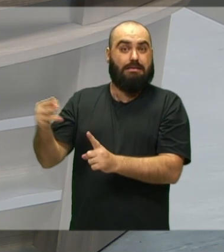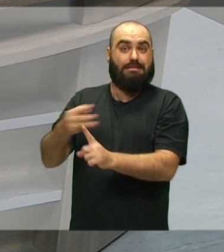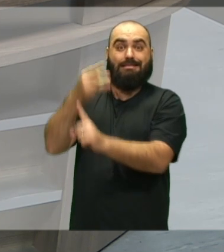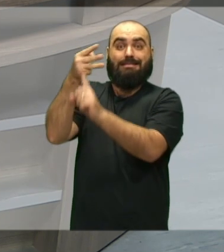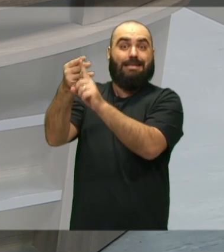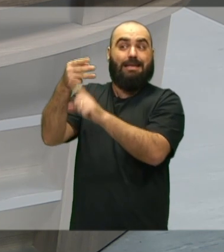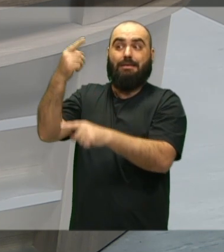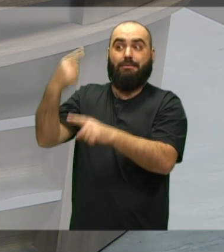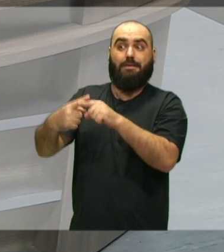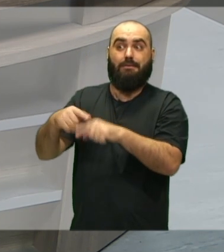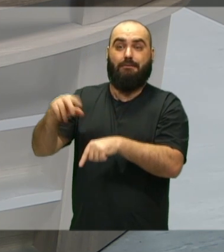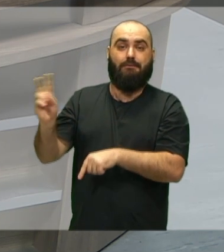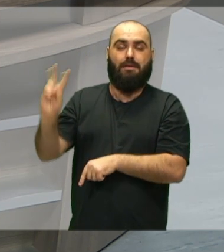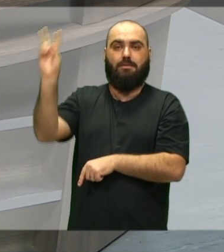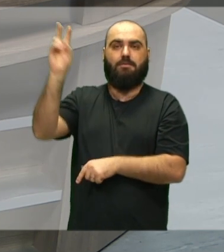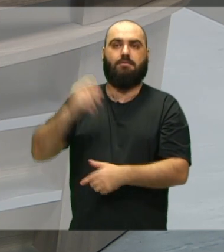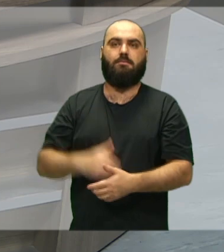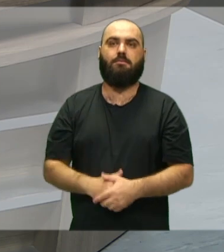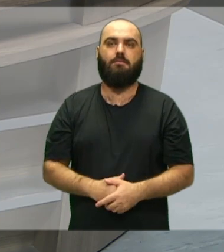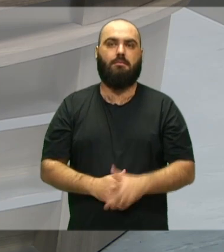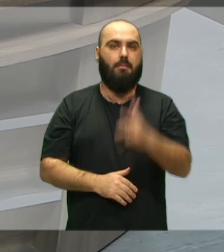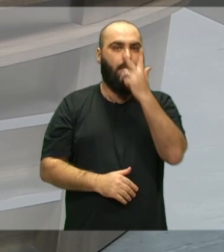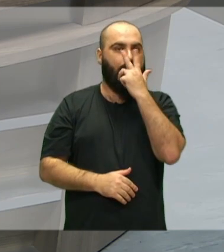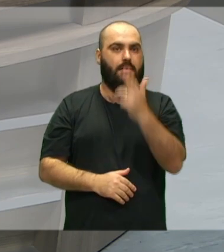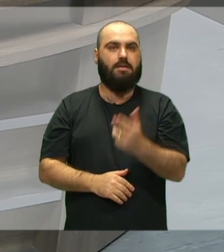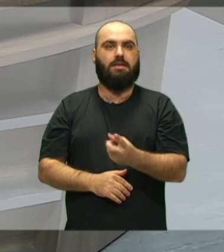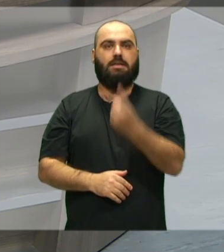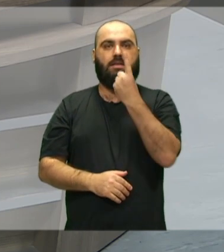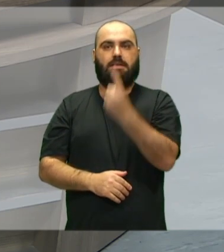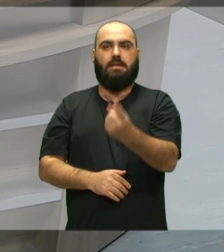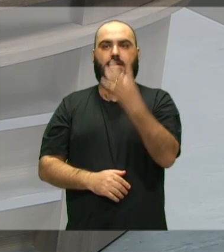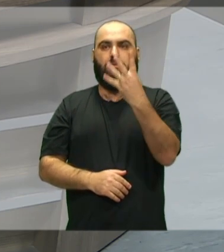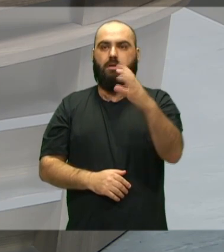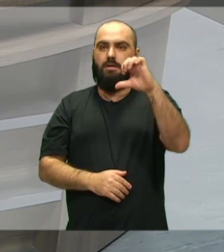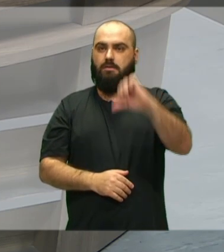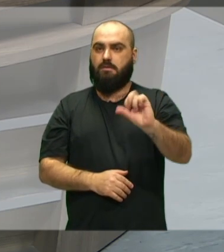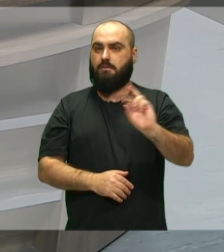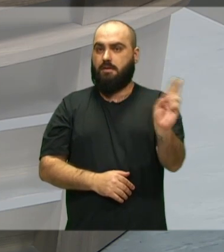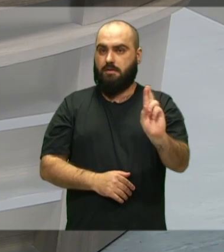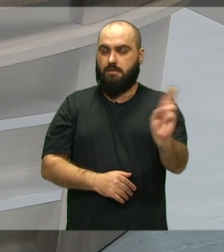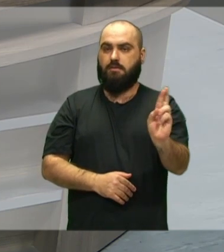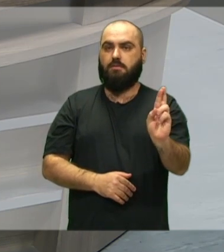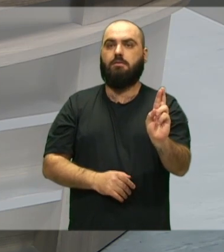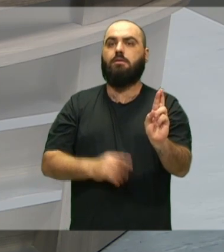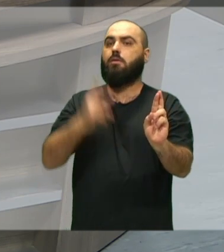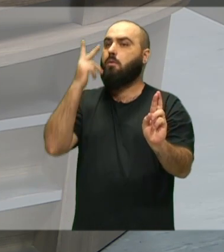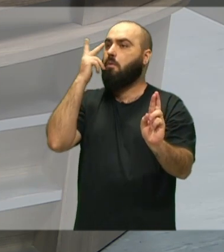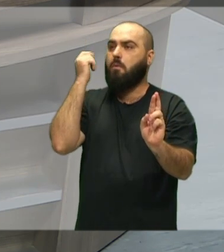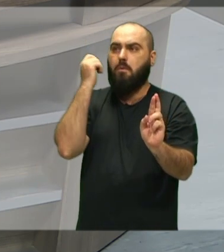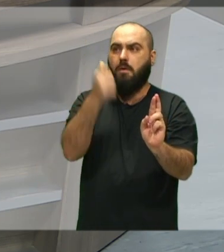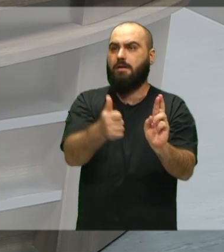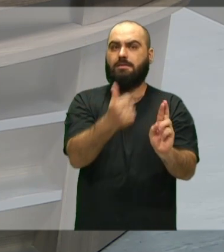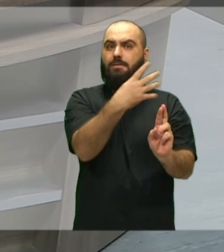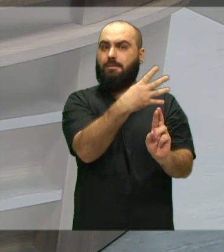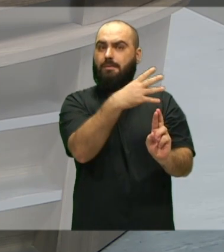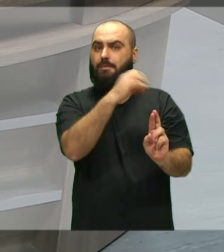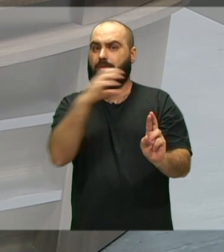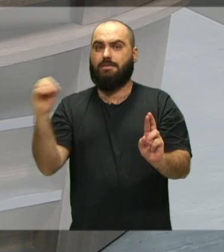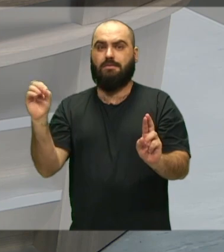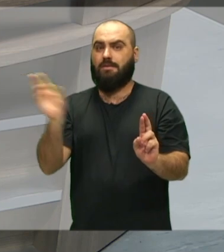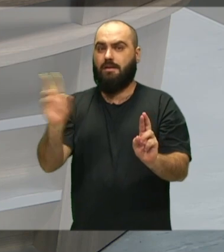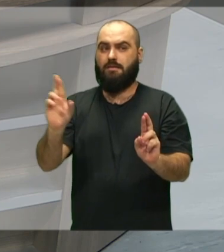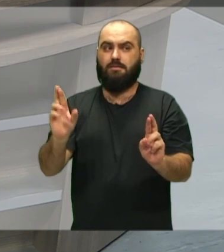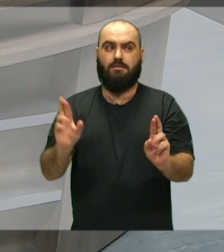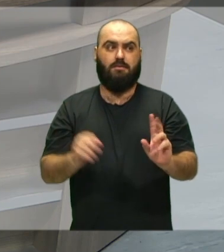Então, um livro hoje desse aí, se eu não me engano, está saindo na faixa de R$149 na editora, né? Ele ia sair por R$400. Eu